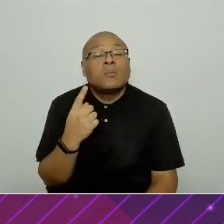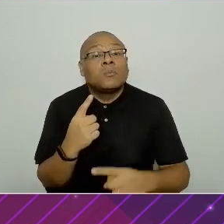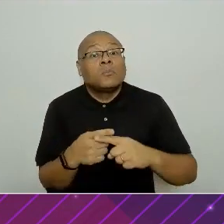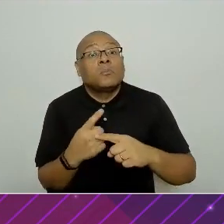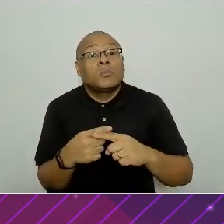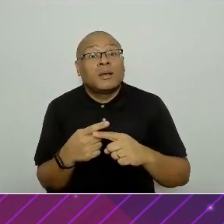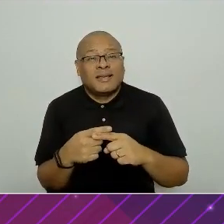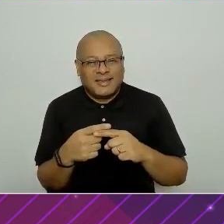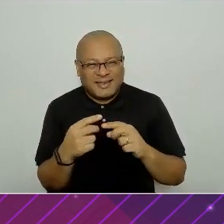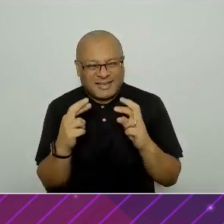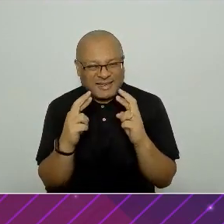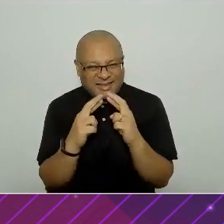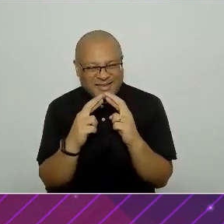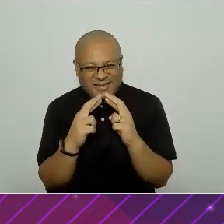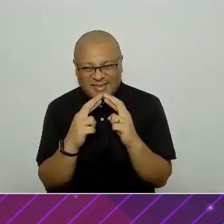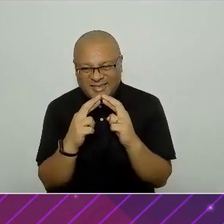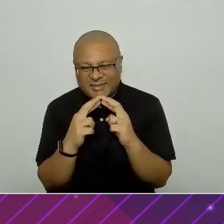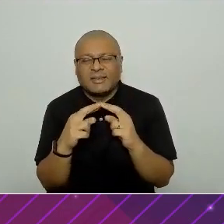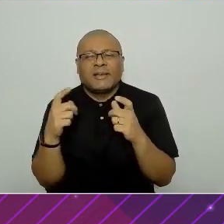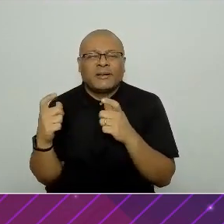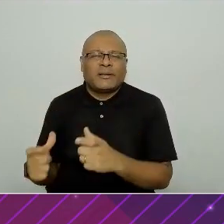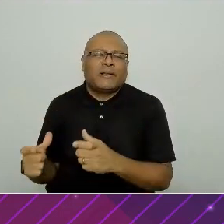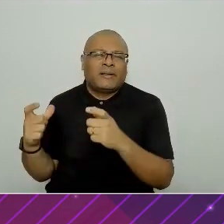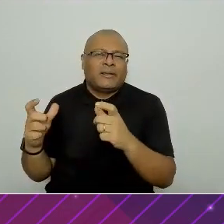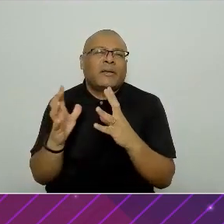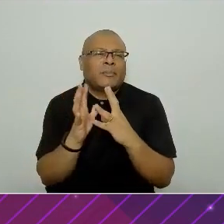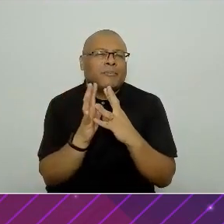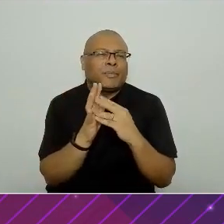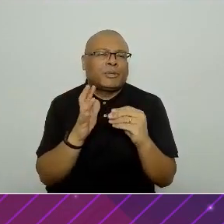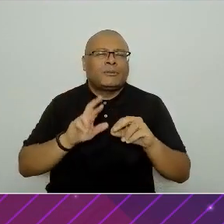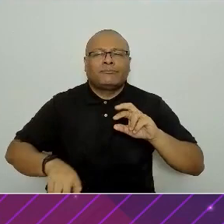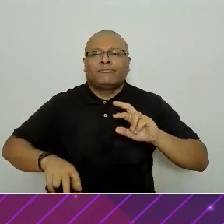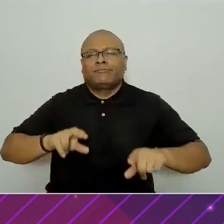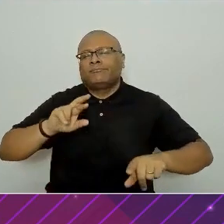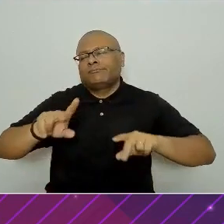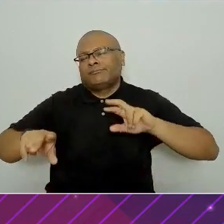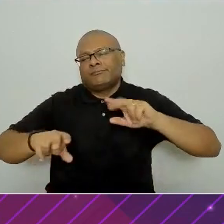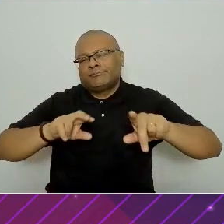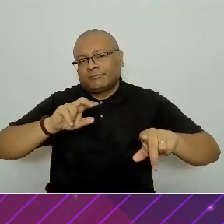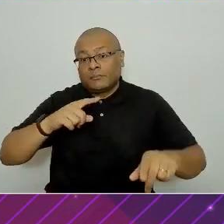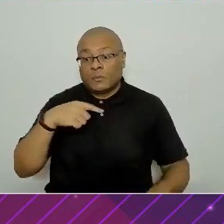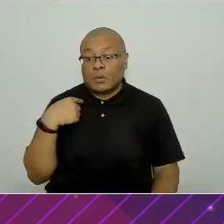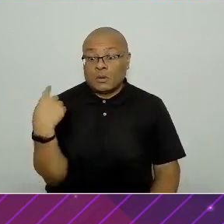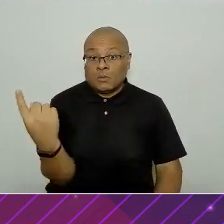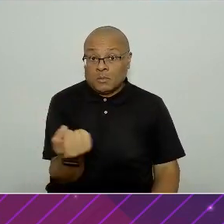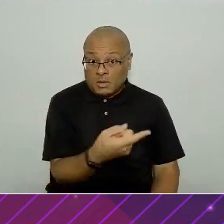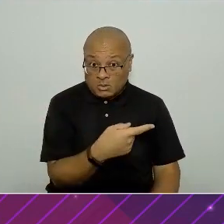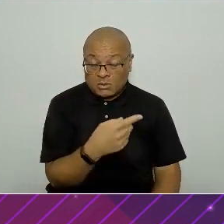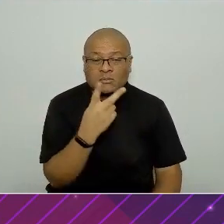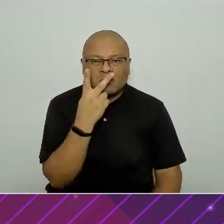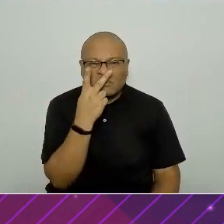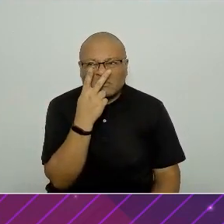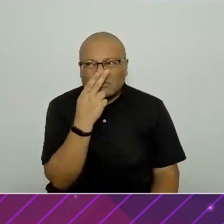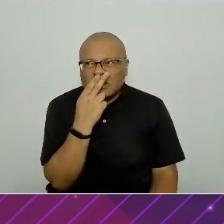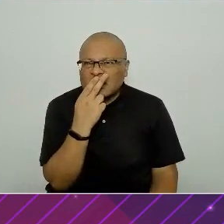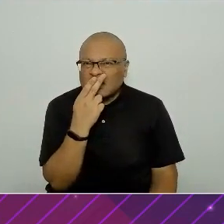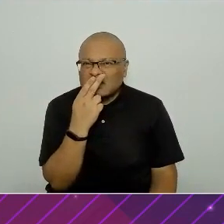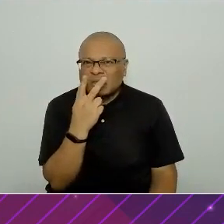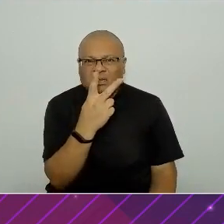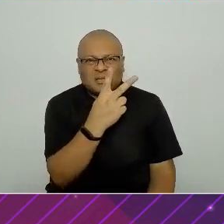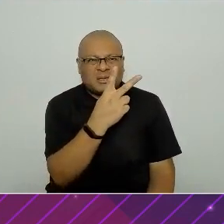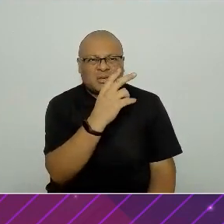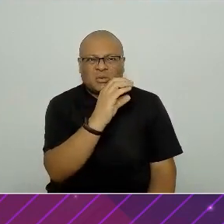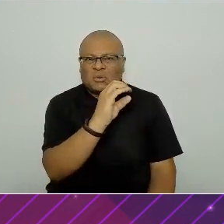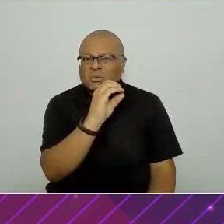são utilizadas em diversos modelos de machine learning, né? Então, para a gente parece algo que surgiu talvez nos anos 2000, em